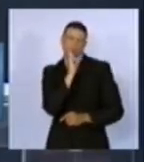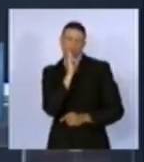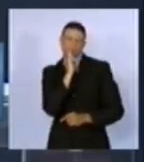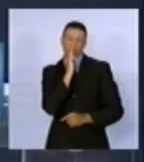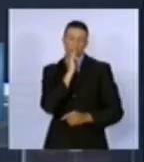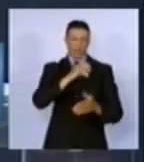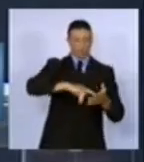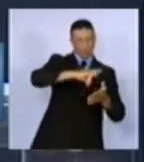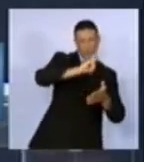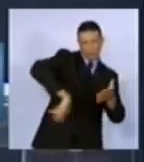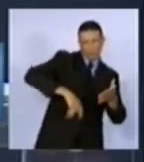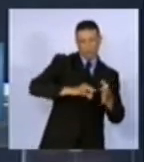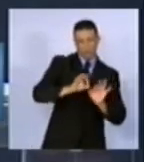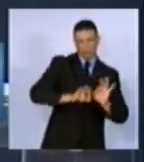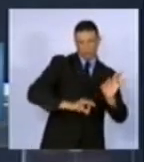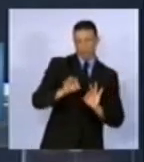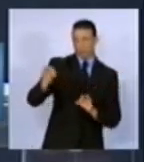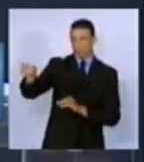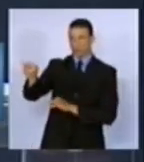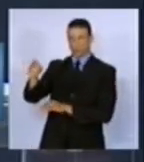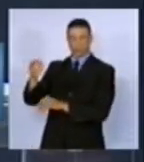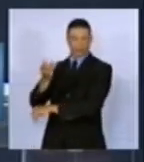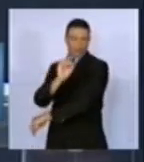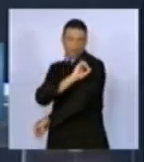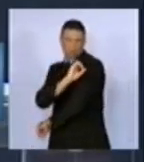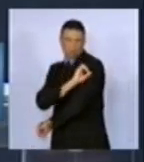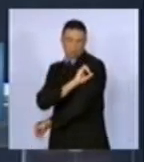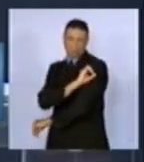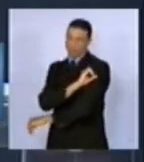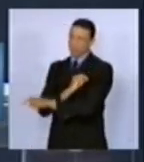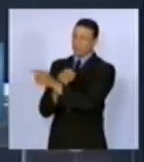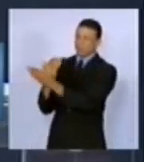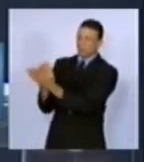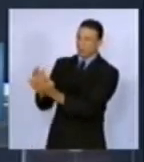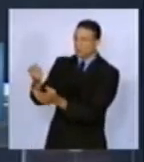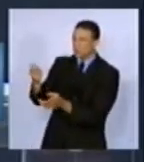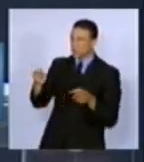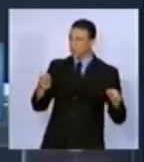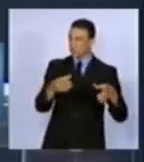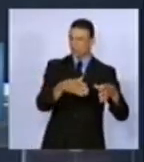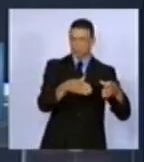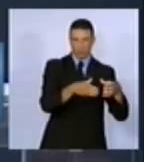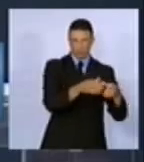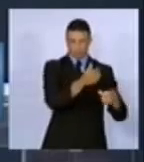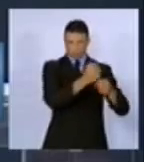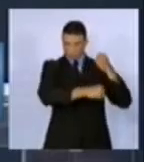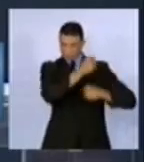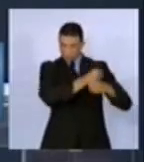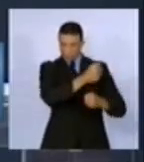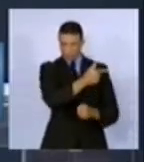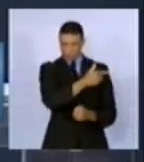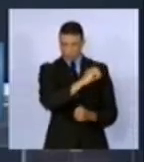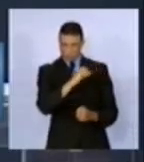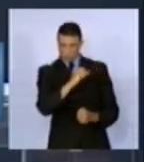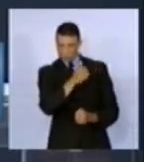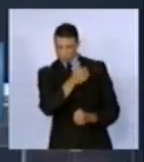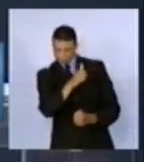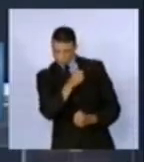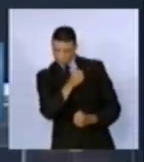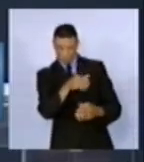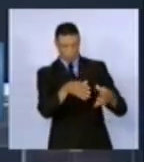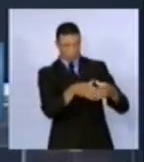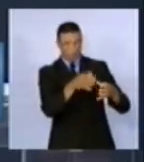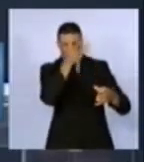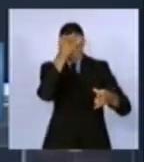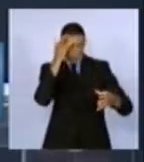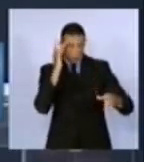ificação das faixas de escolaridade percebemos que na cana de açúcar 2011 mais de 100.000 trabalhadores